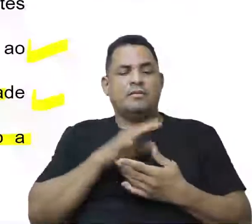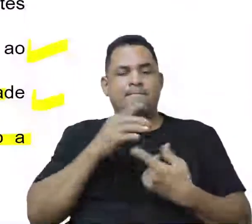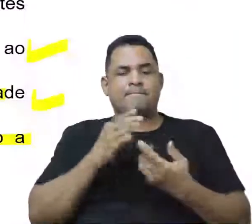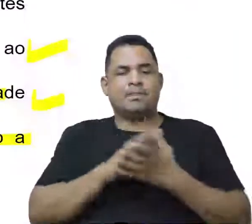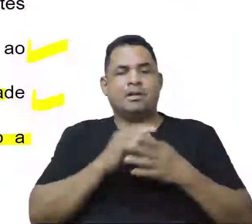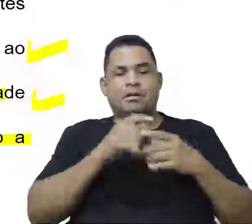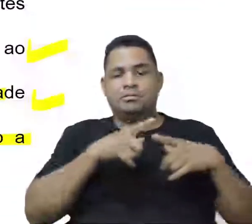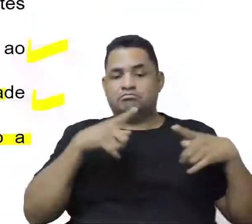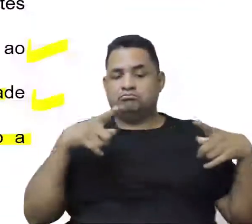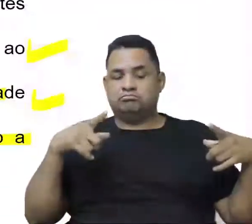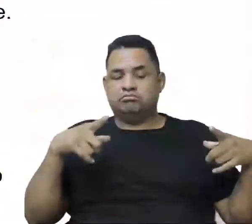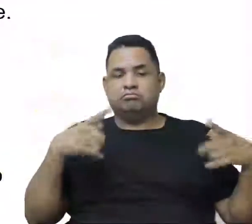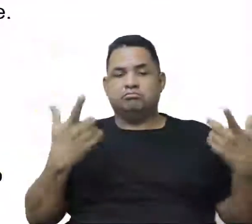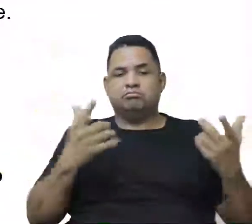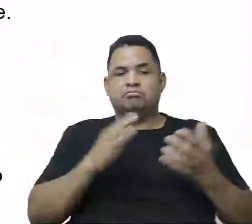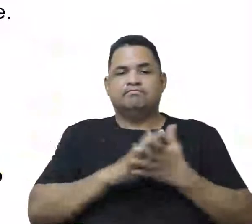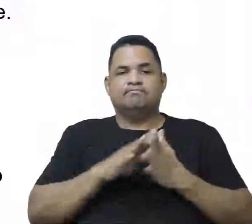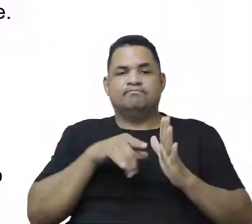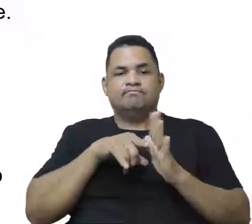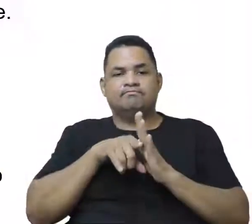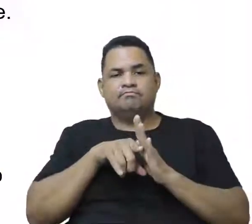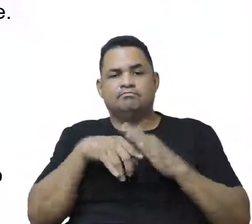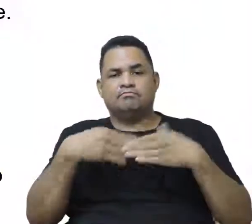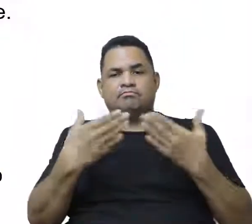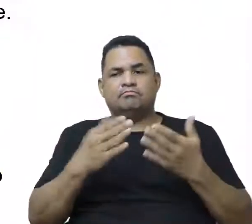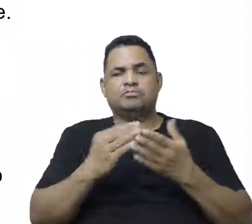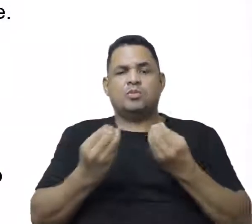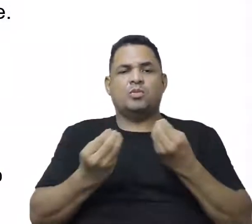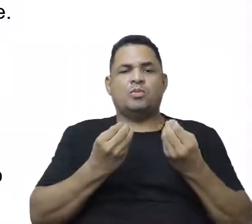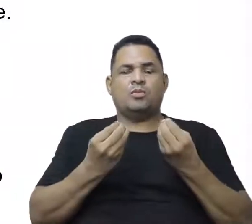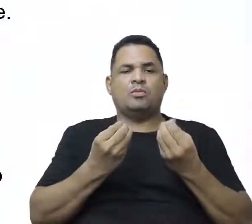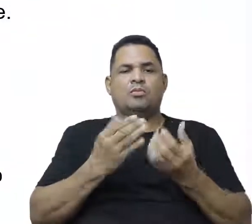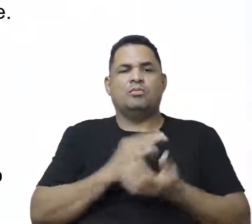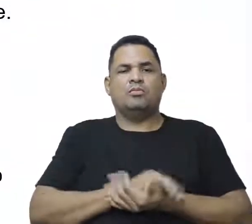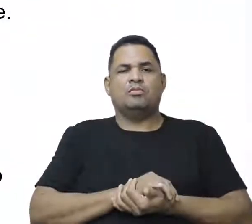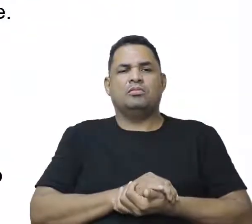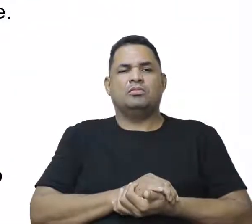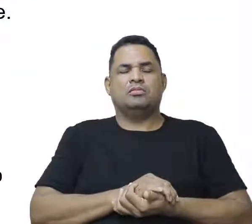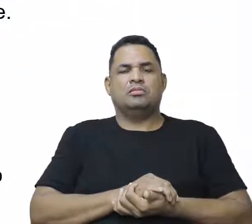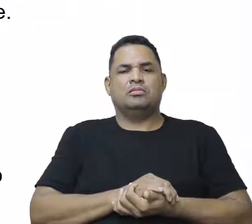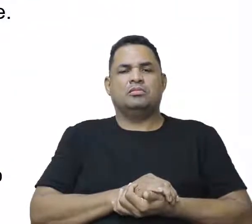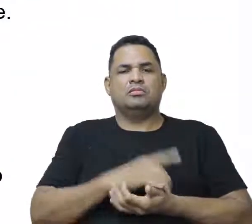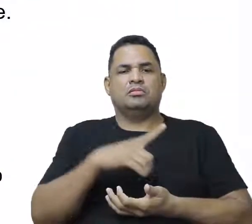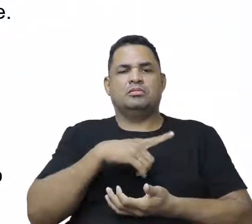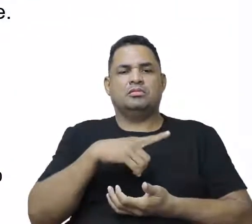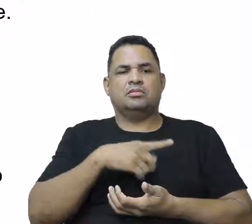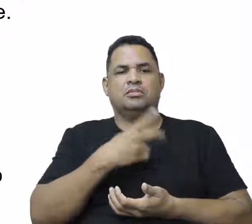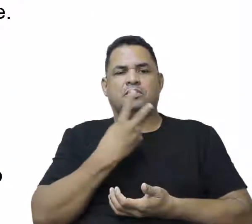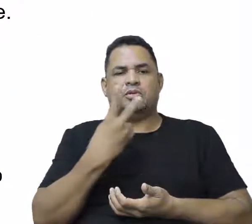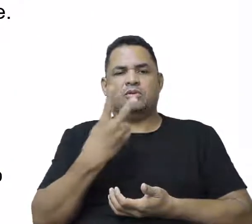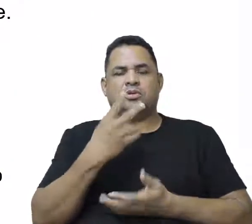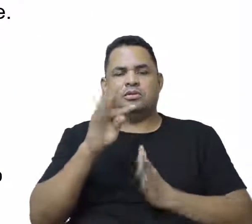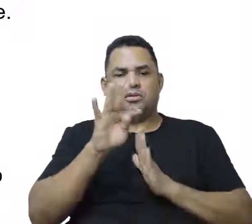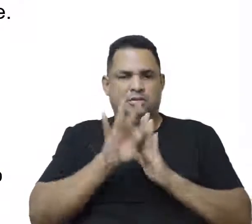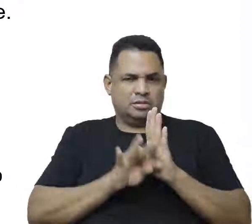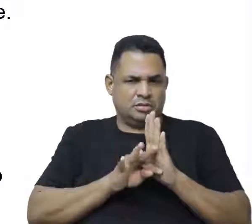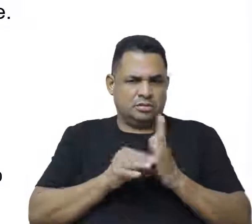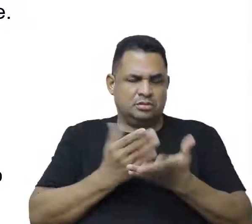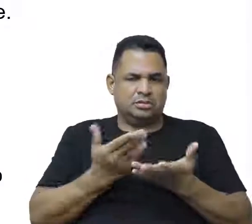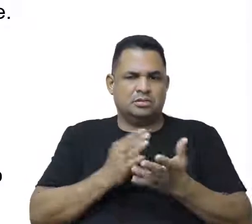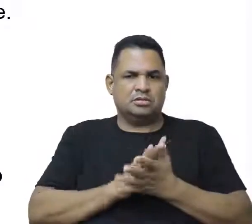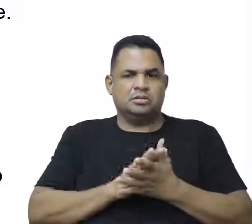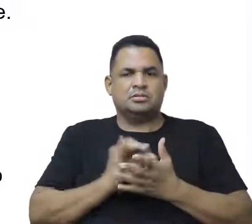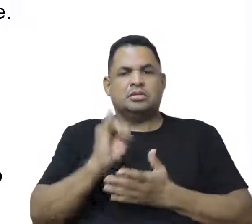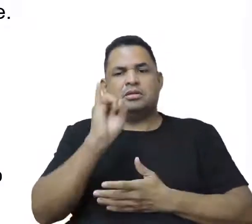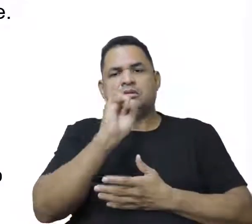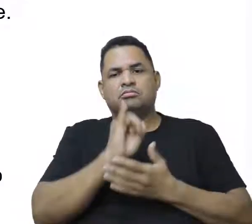perspectiva ampliada. Analisando a questão, como que a gente coloca? A gente tem 2 textos, sendo que um